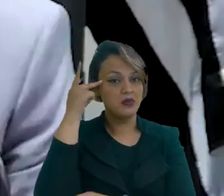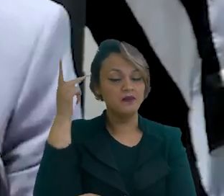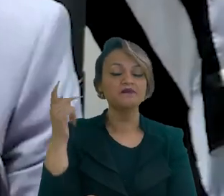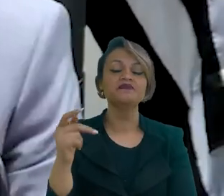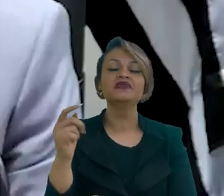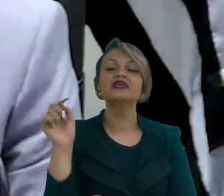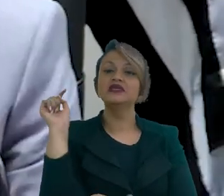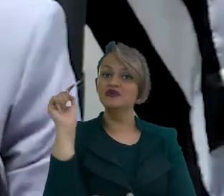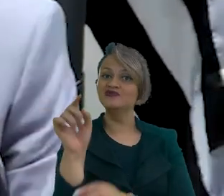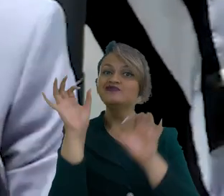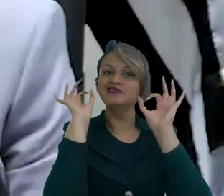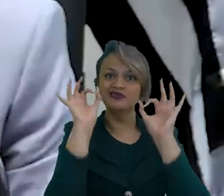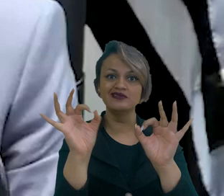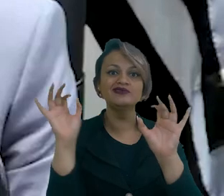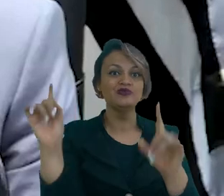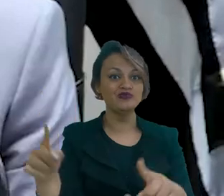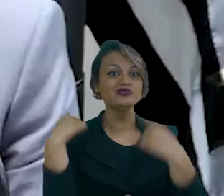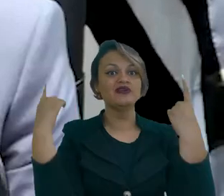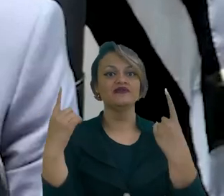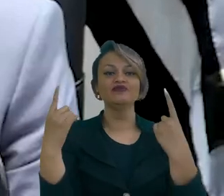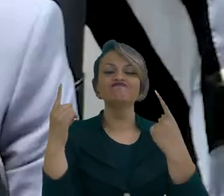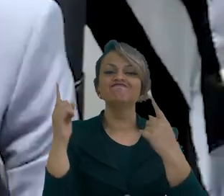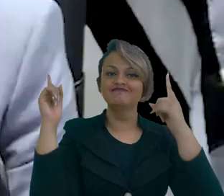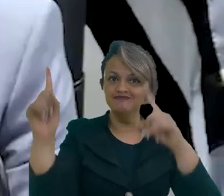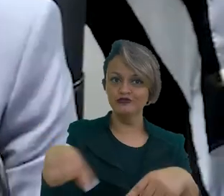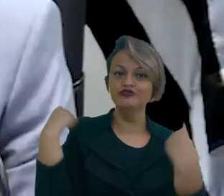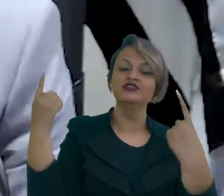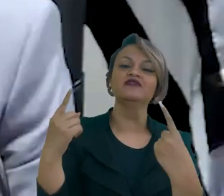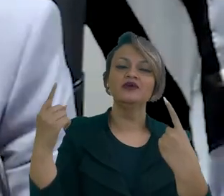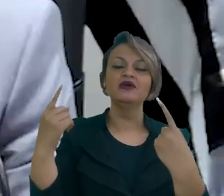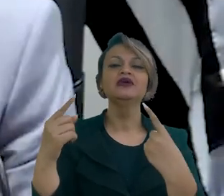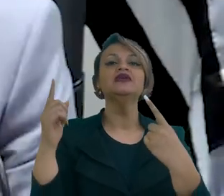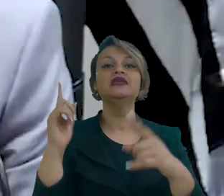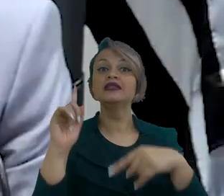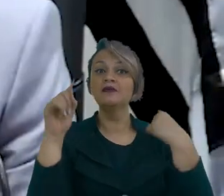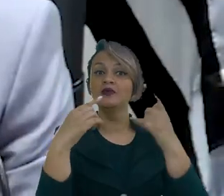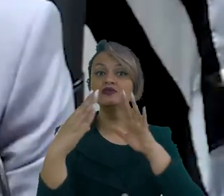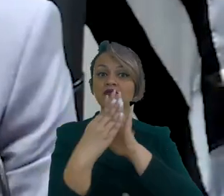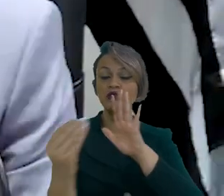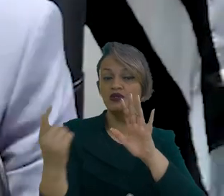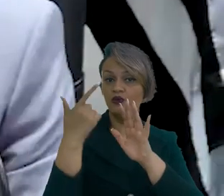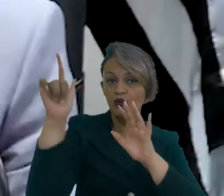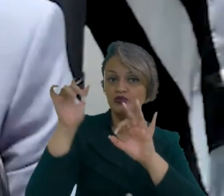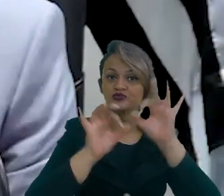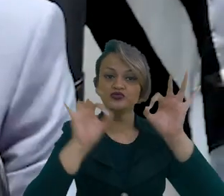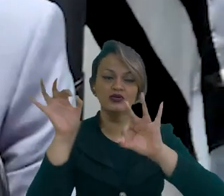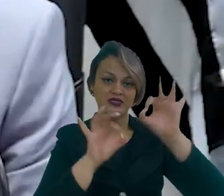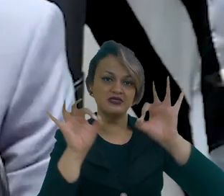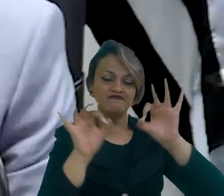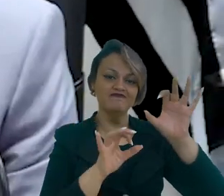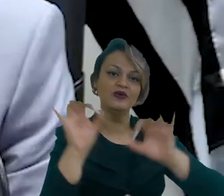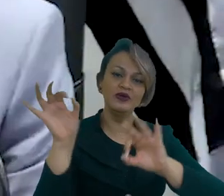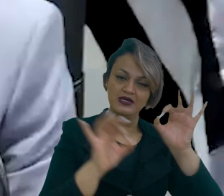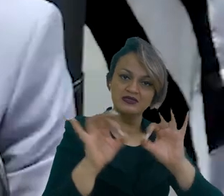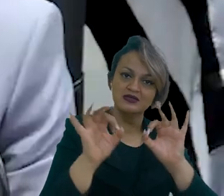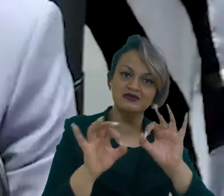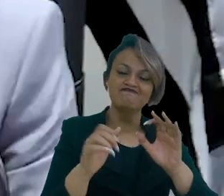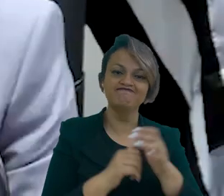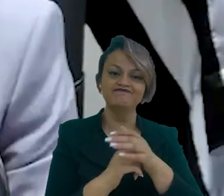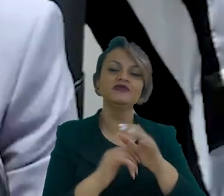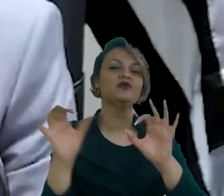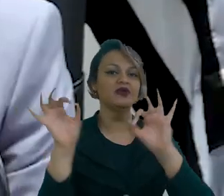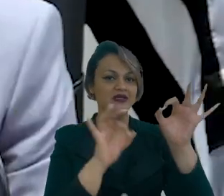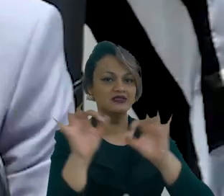e com certeza isso é uma é Um Desafio que se apresenta e logo no tardaria aparecer um segundo modelo de organizações